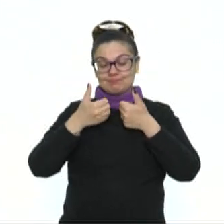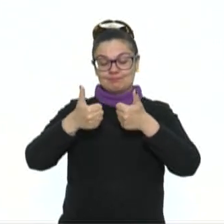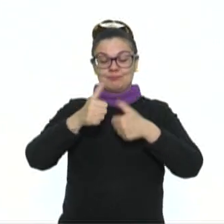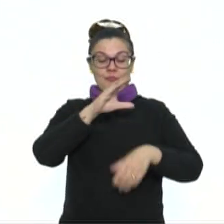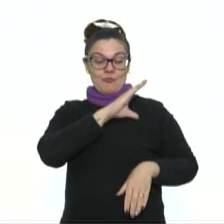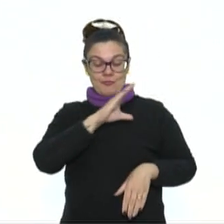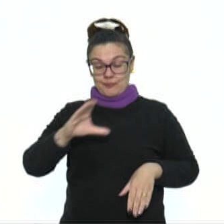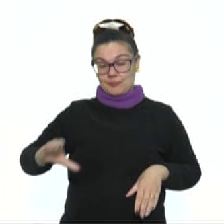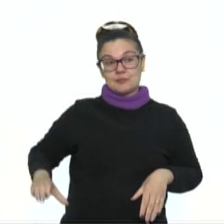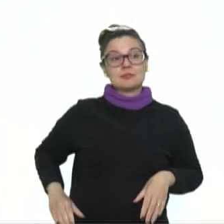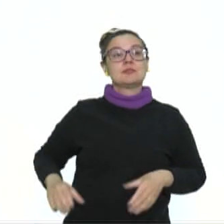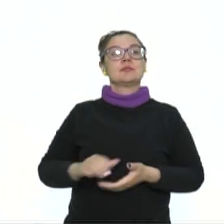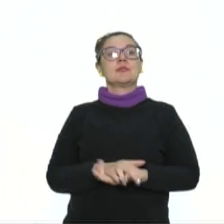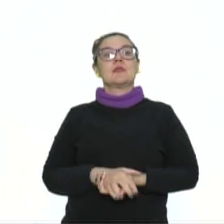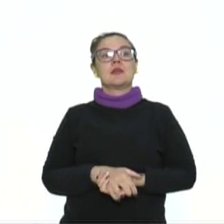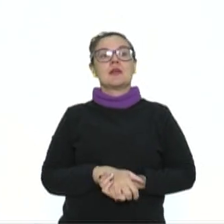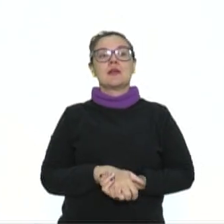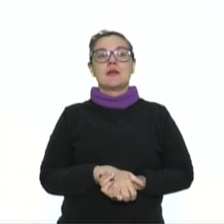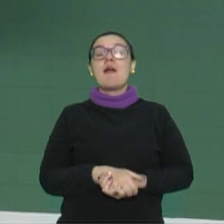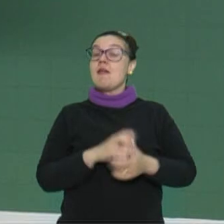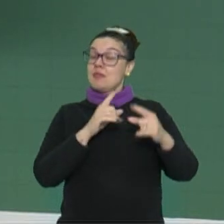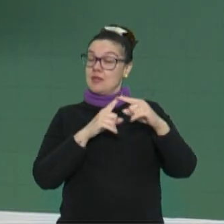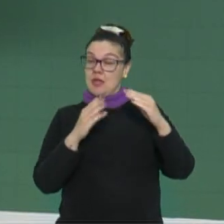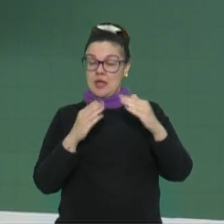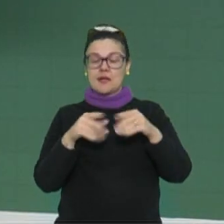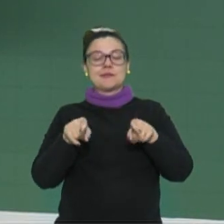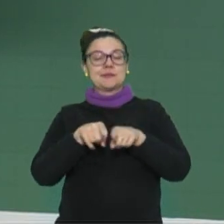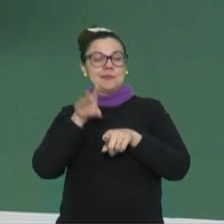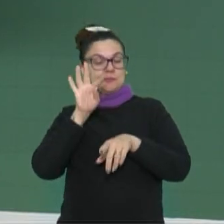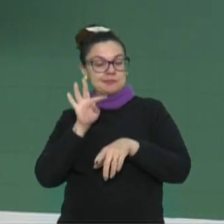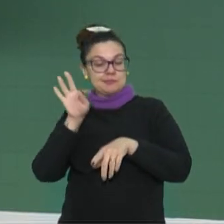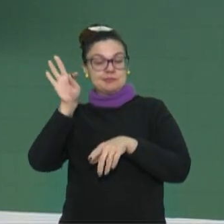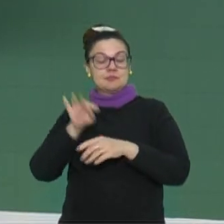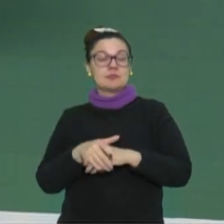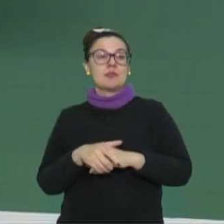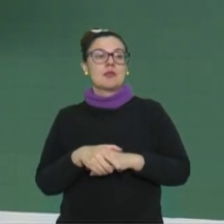e teologais, que nós vamos verificar ali logo mais como elas se